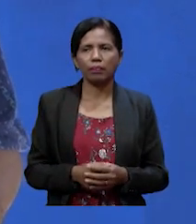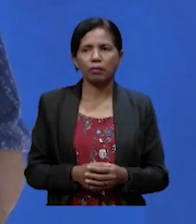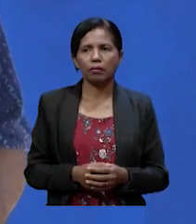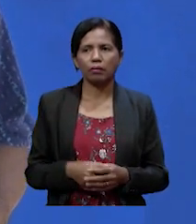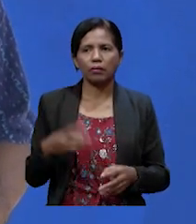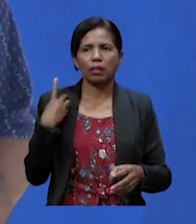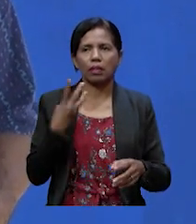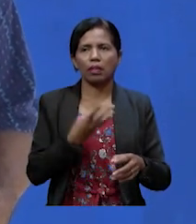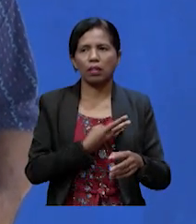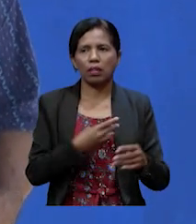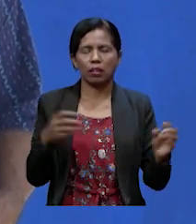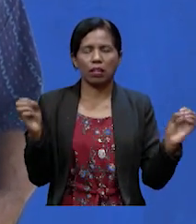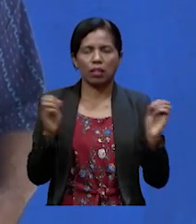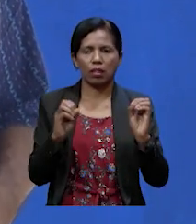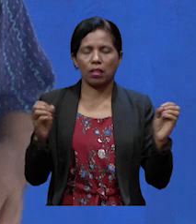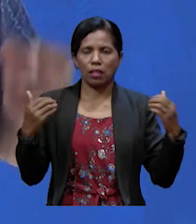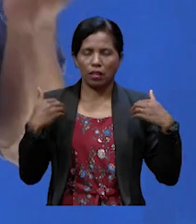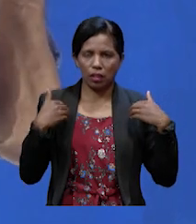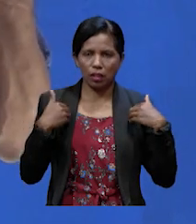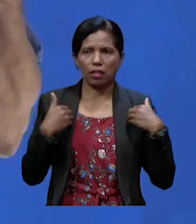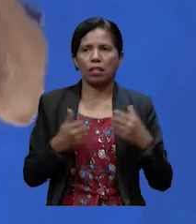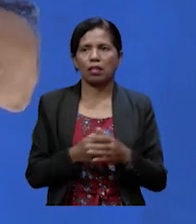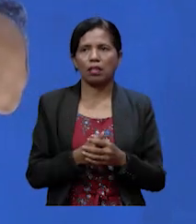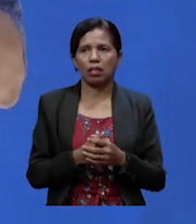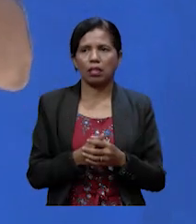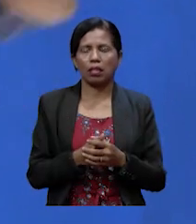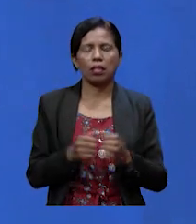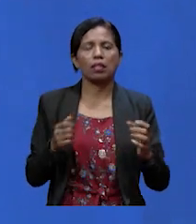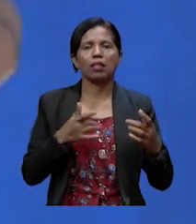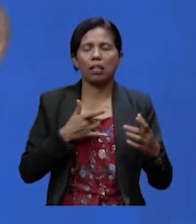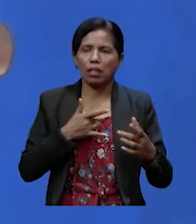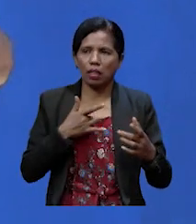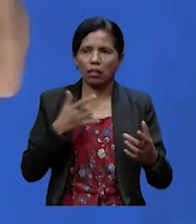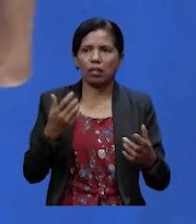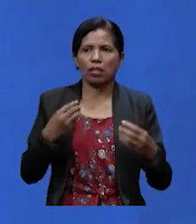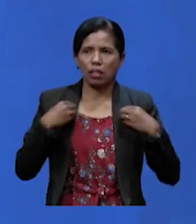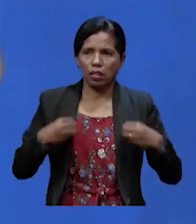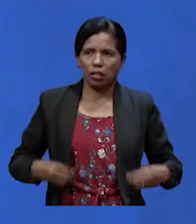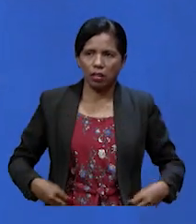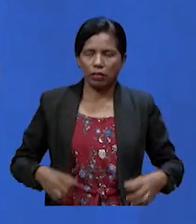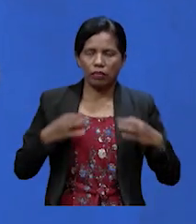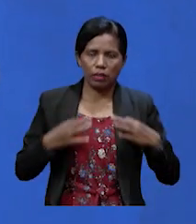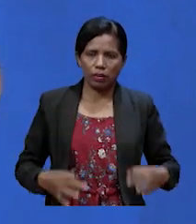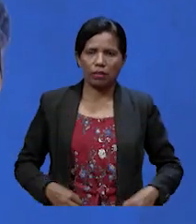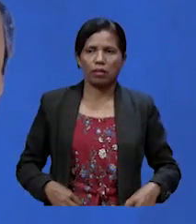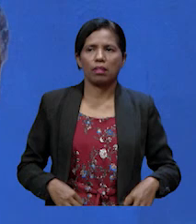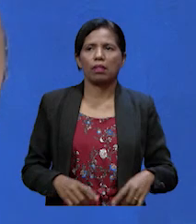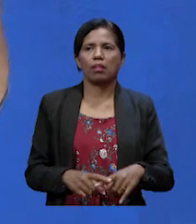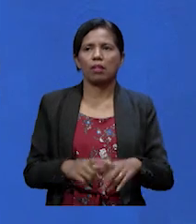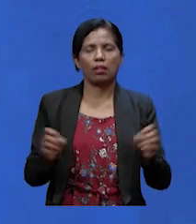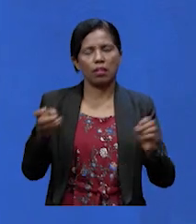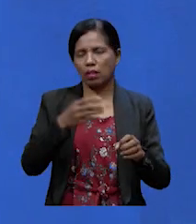leia nada, leia alma e de ele, isso de físico de